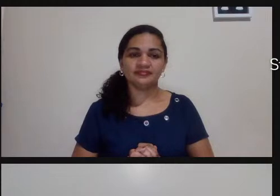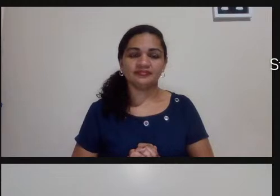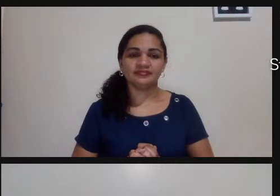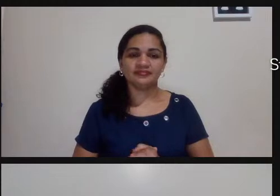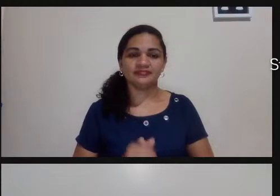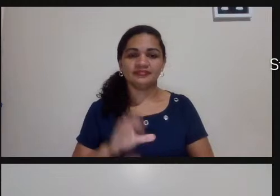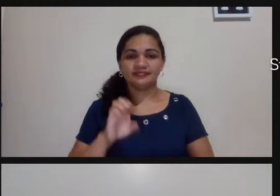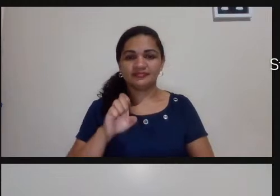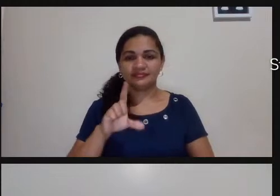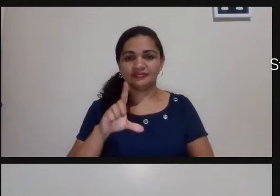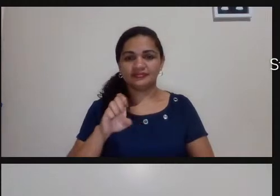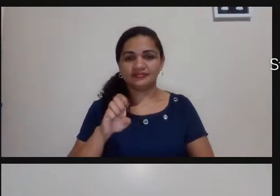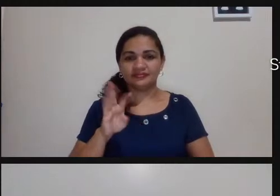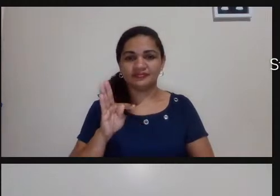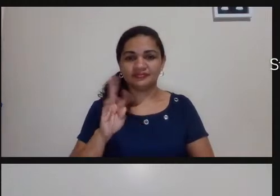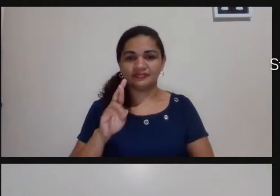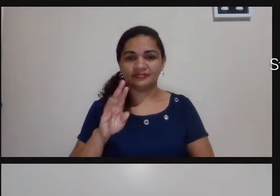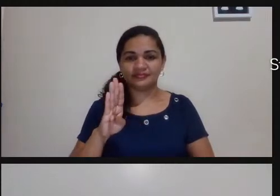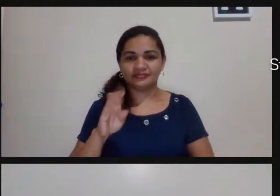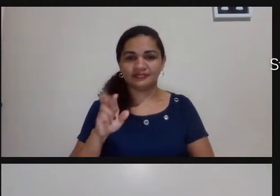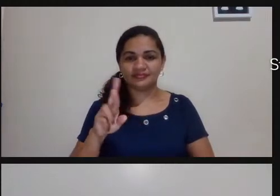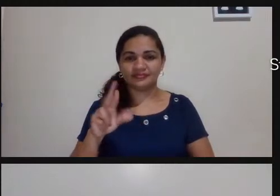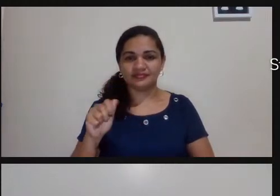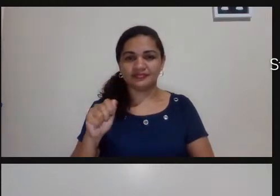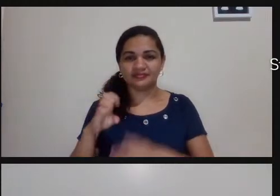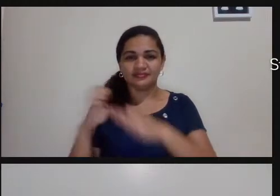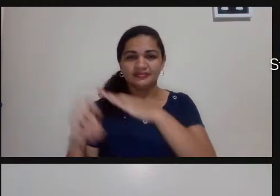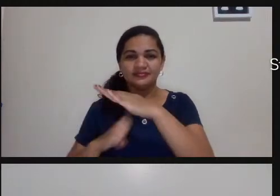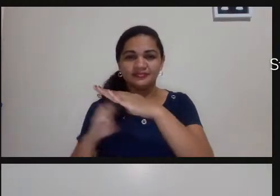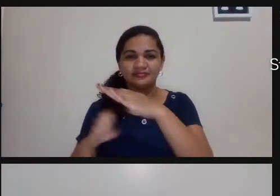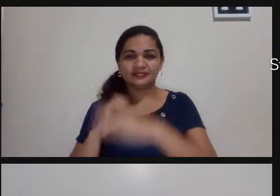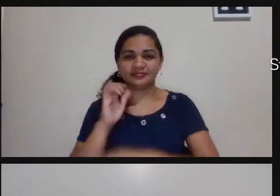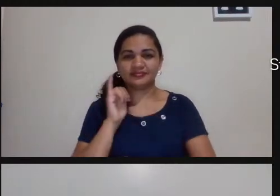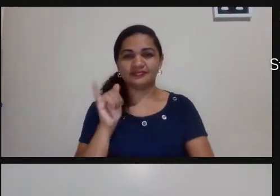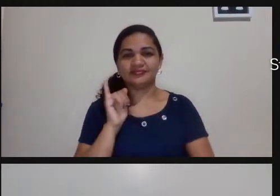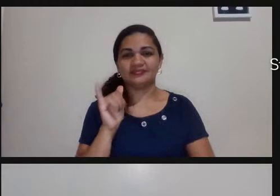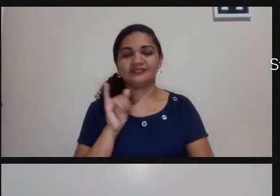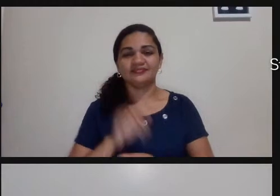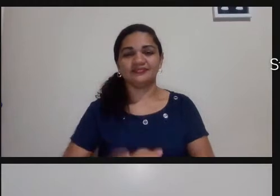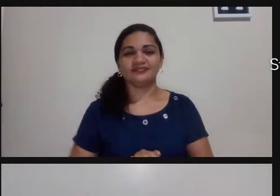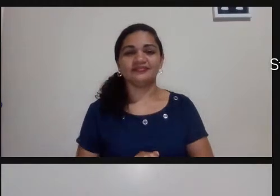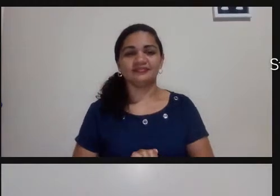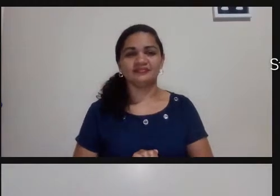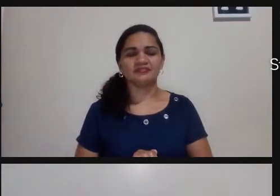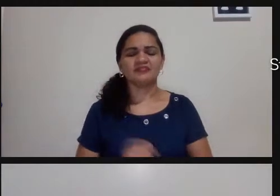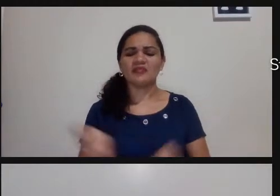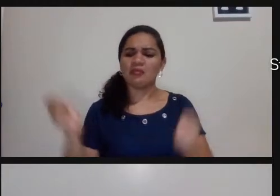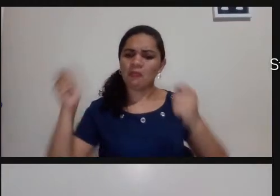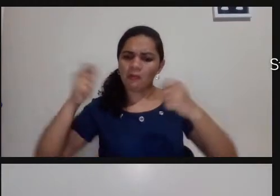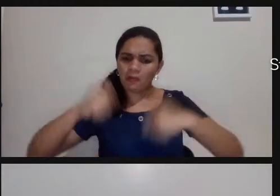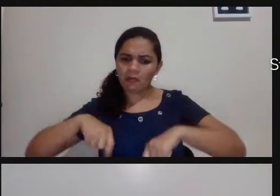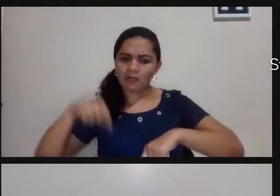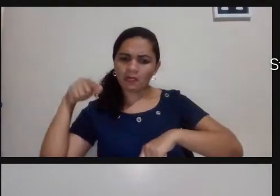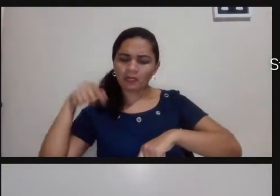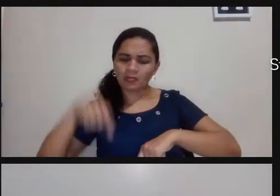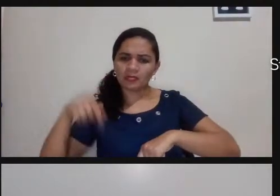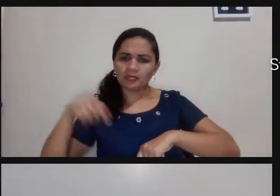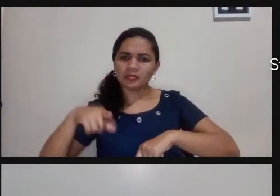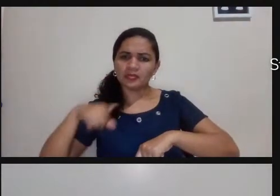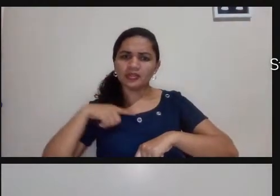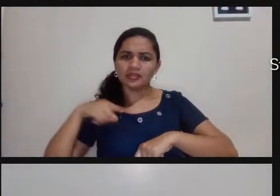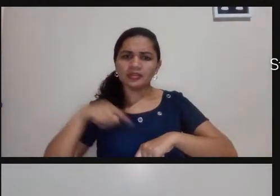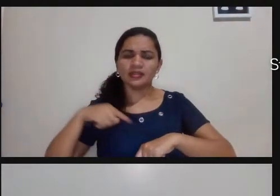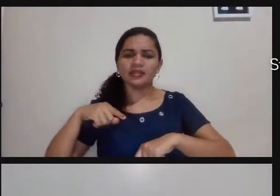Eletrobras Eletrobras é aí você vai dizer cara tem potencial aqui a gente tem a